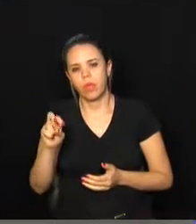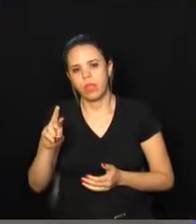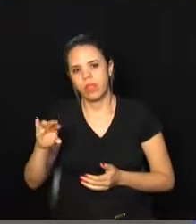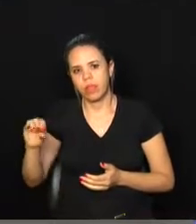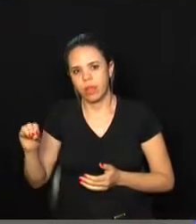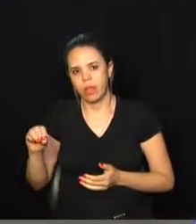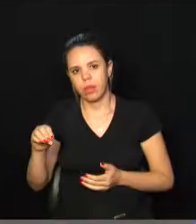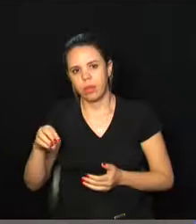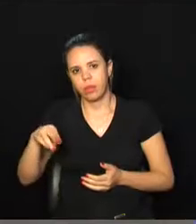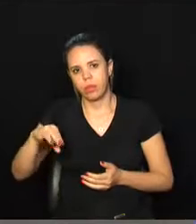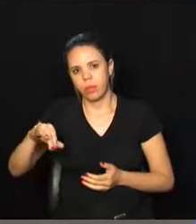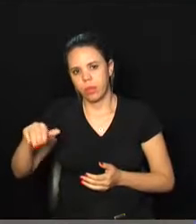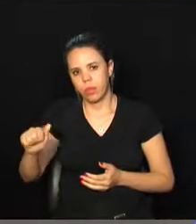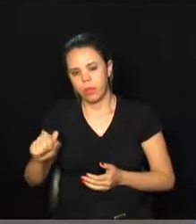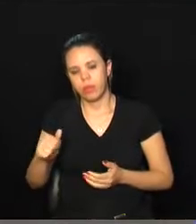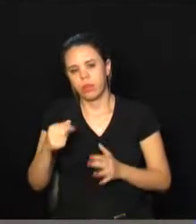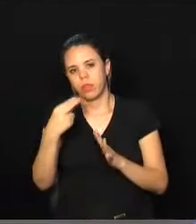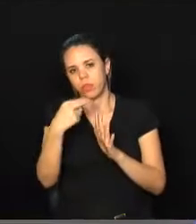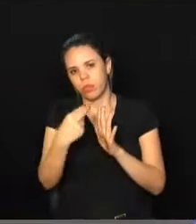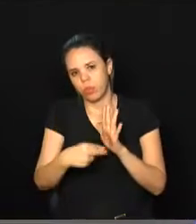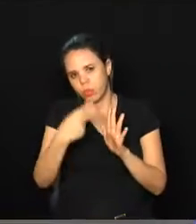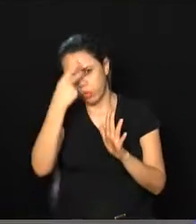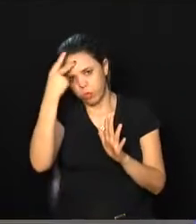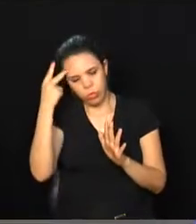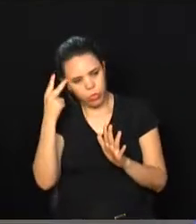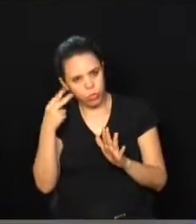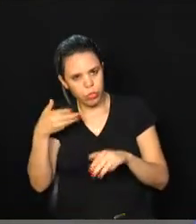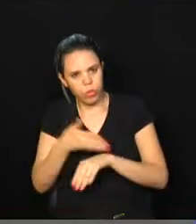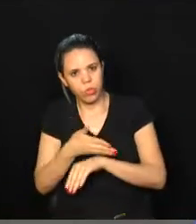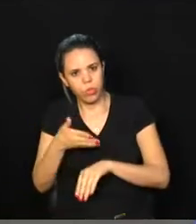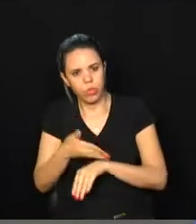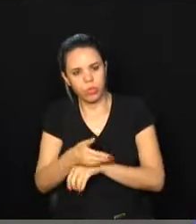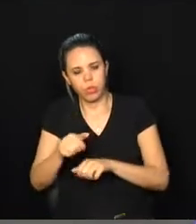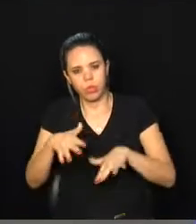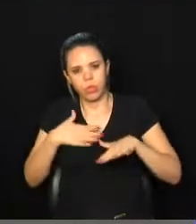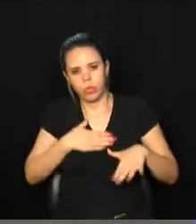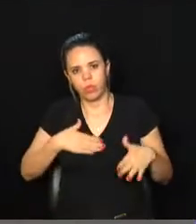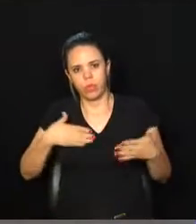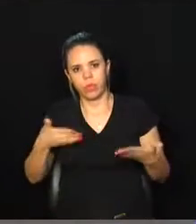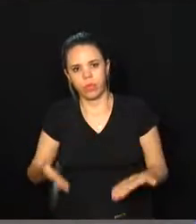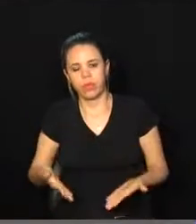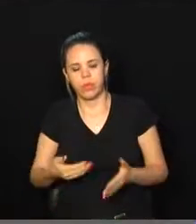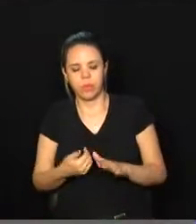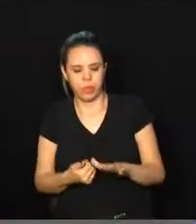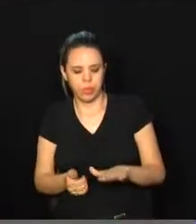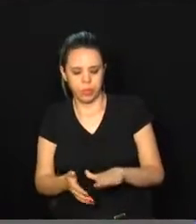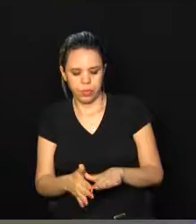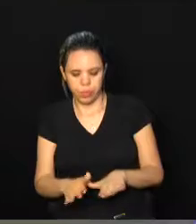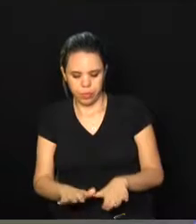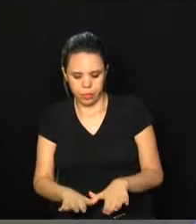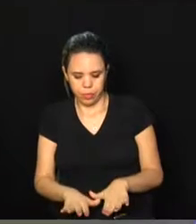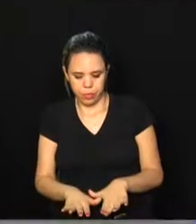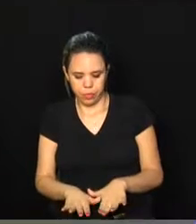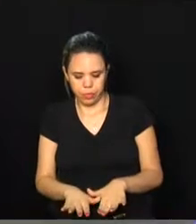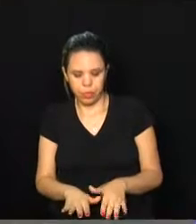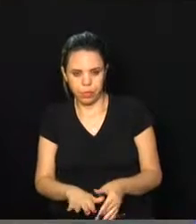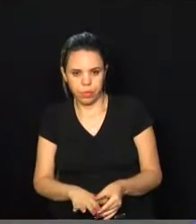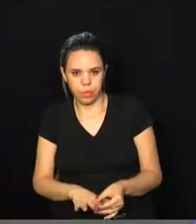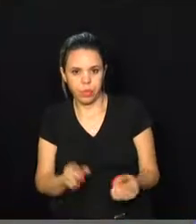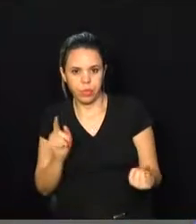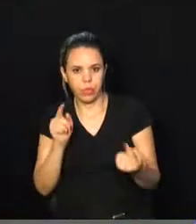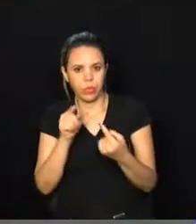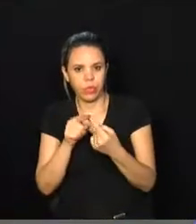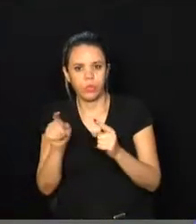Maria Jocelei e a Paula Sauer. Uma honra ter vocês aqui com a gente. O objetivo